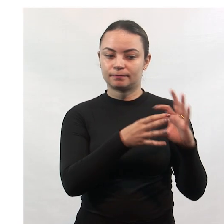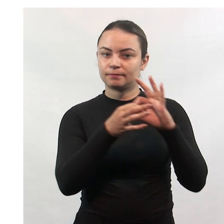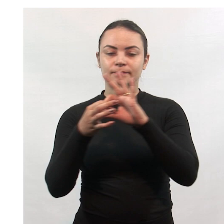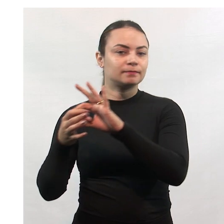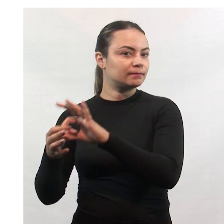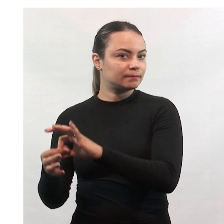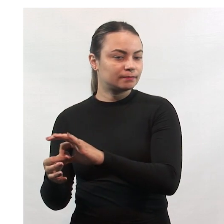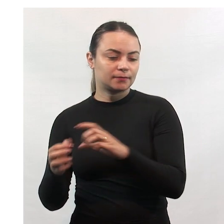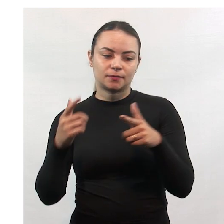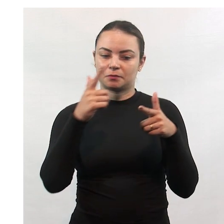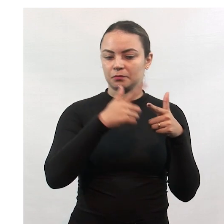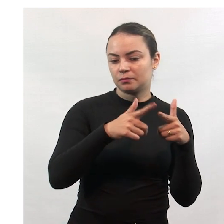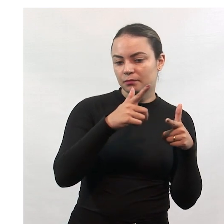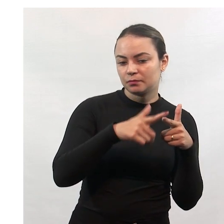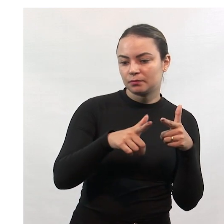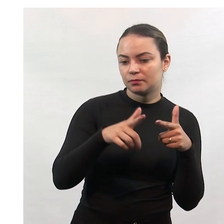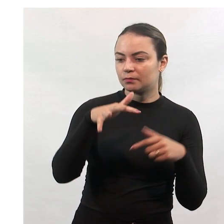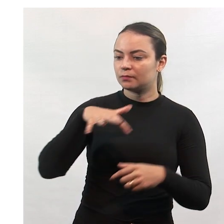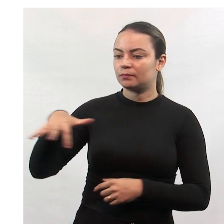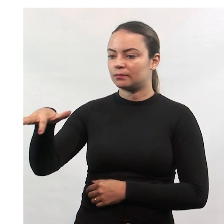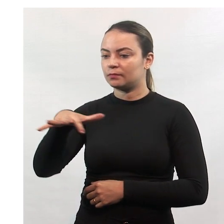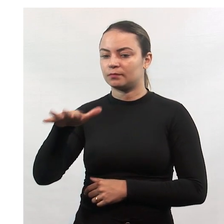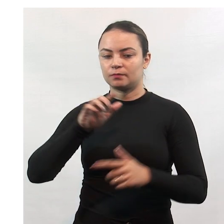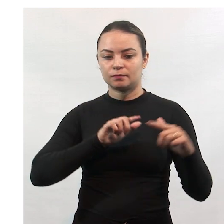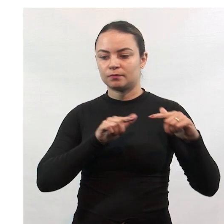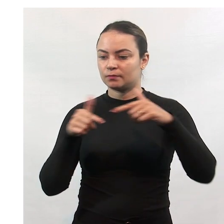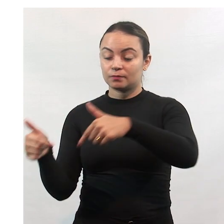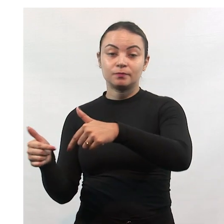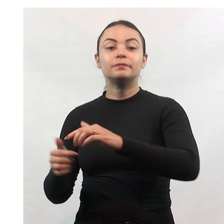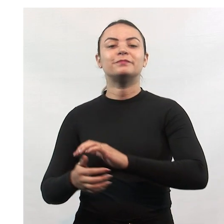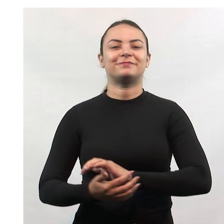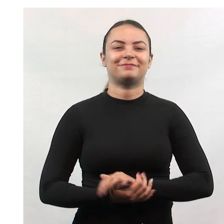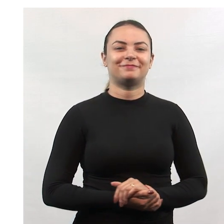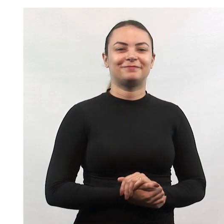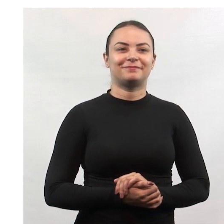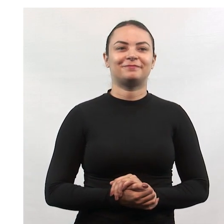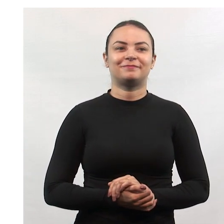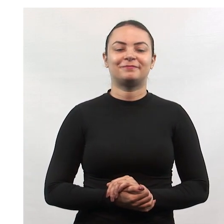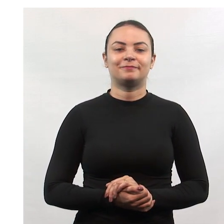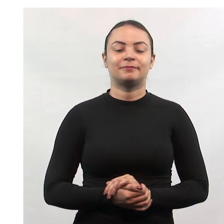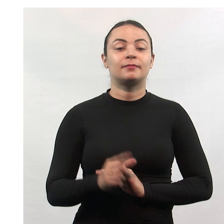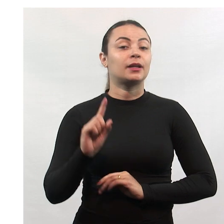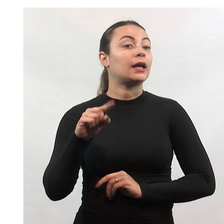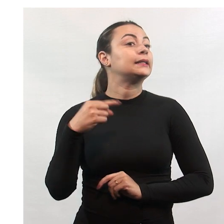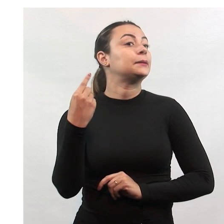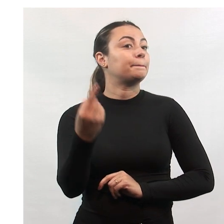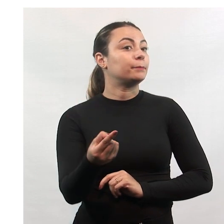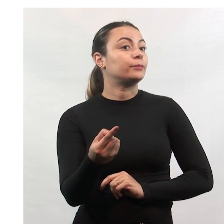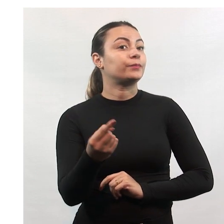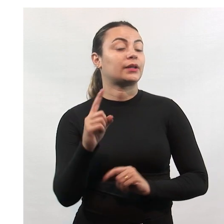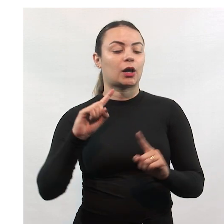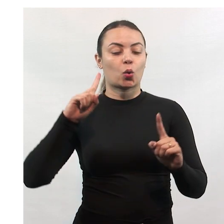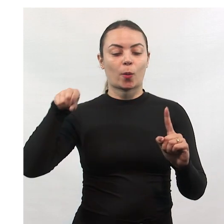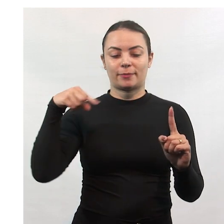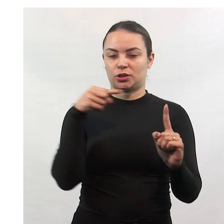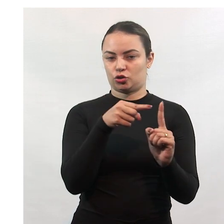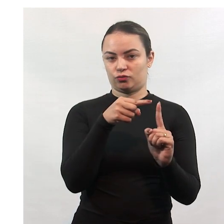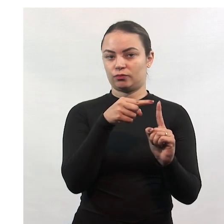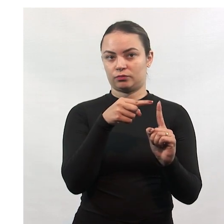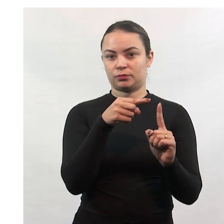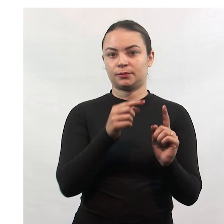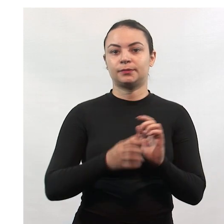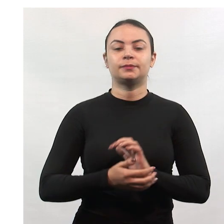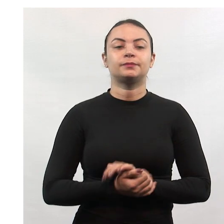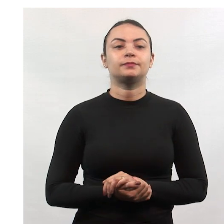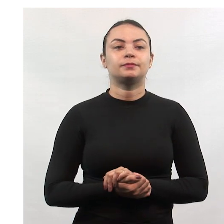Feito isso, né, a gente vai para a determinação dos objetivos, né? E aí, o teu objetivo, normalmente,